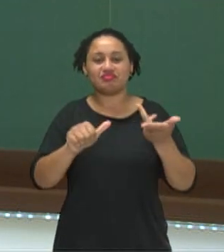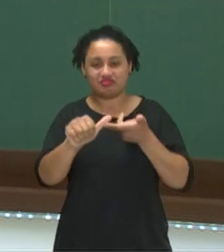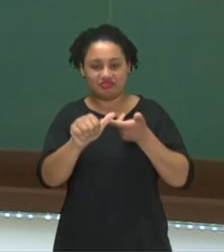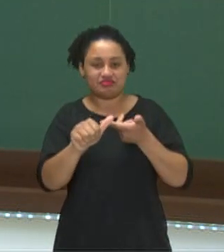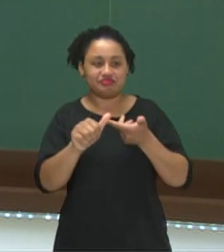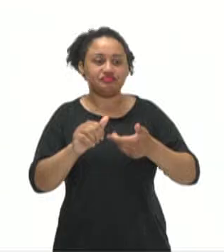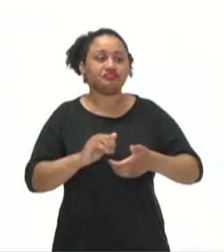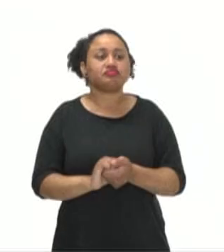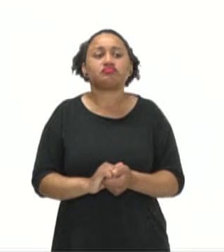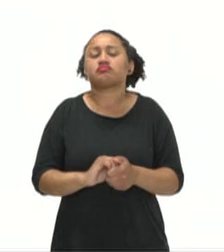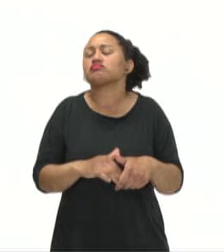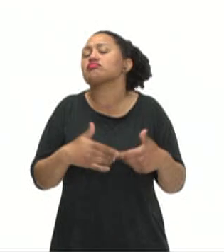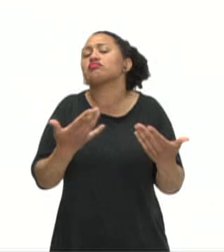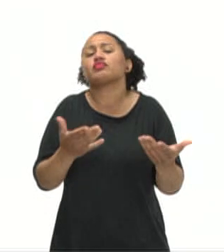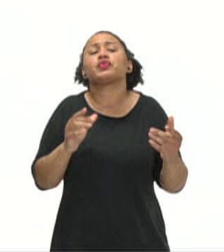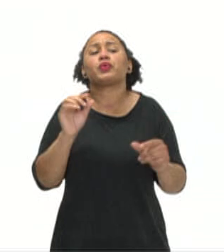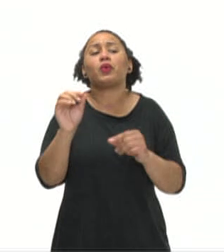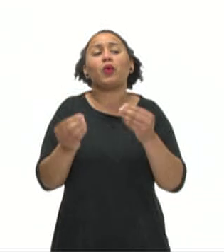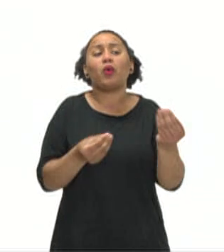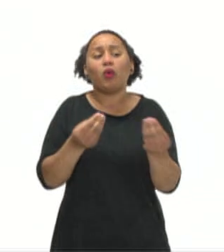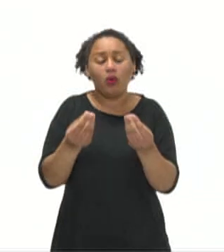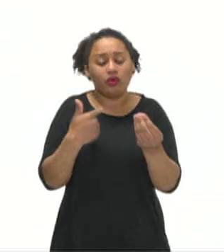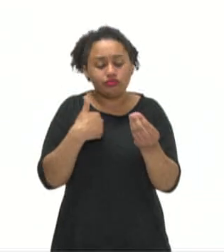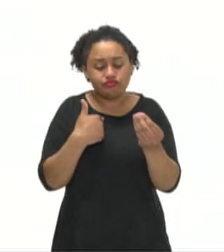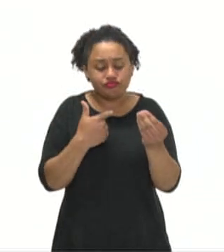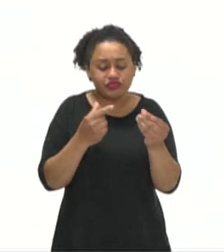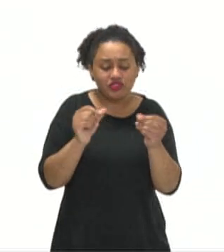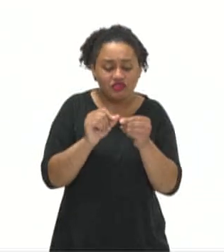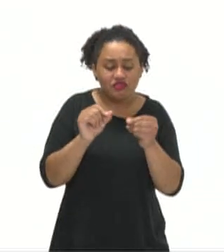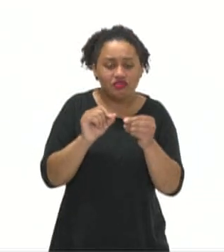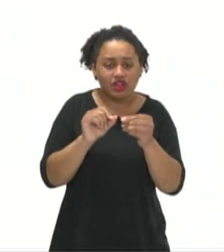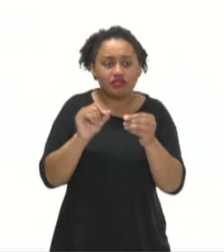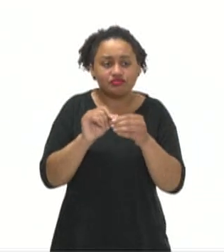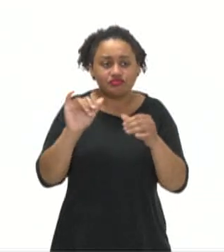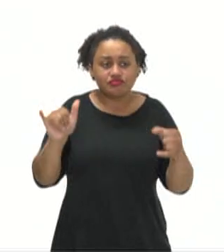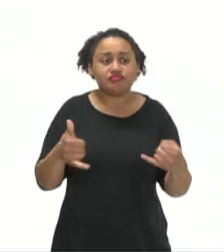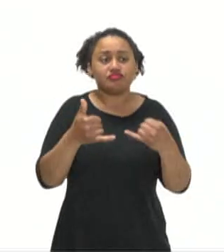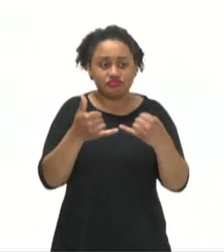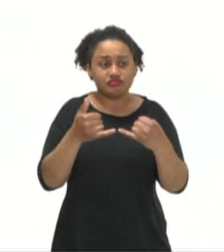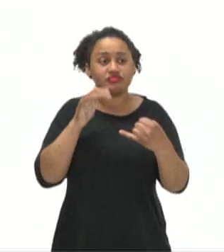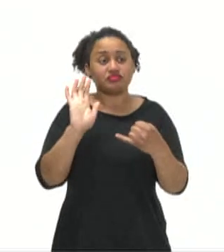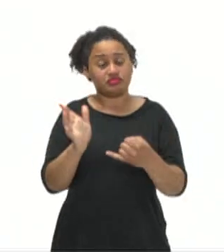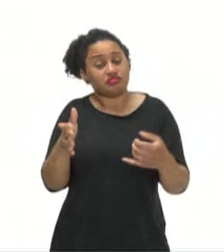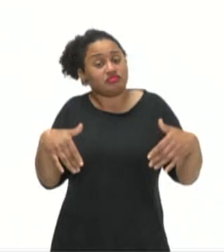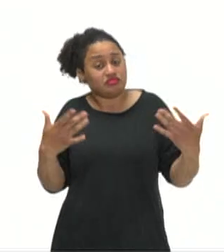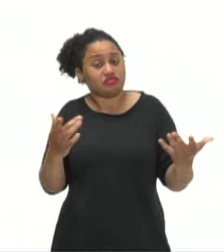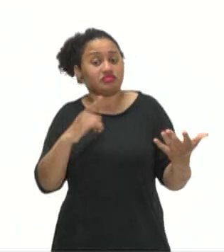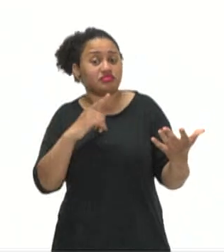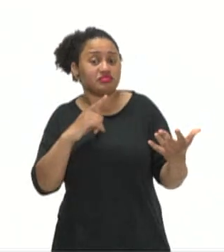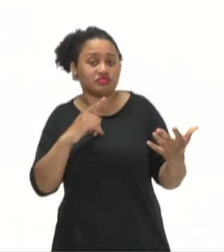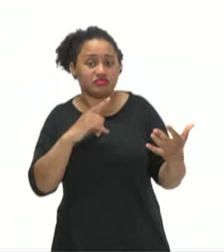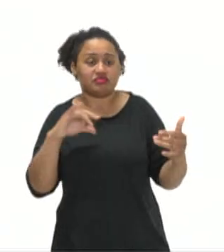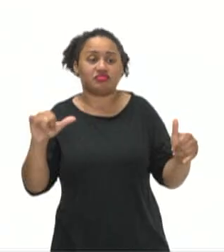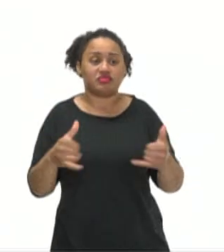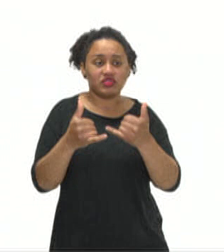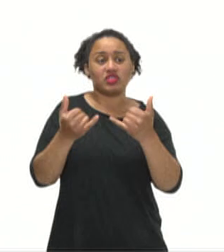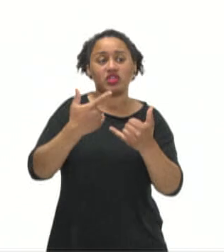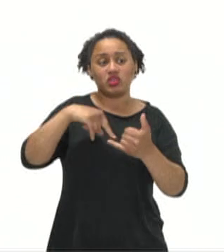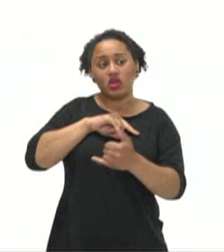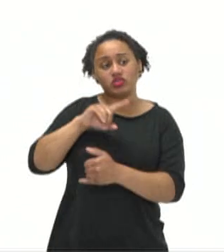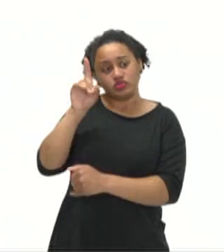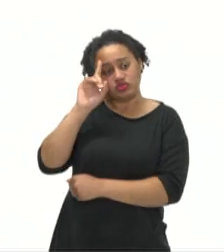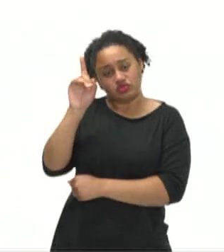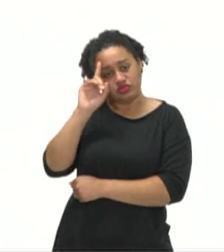aula: como uma ligação iônica é formada? Será que encontramos ligações iônicas na nossa rotina diária? E aqui